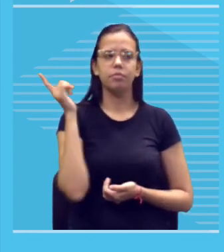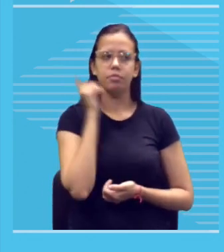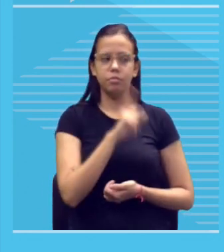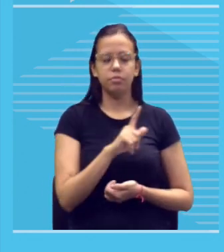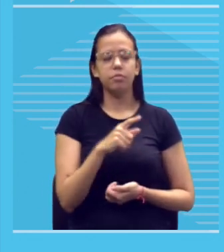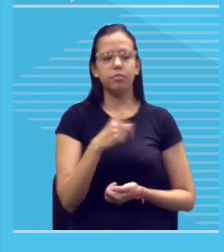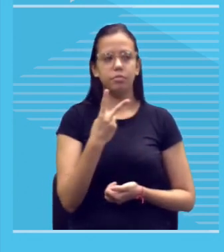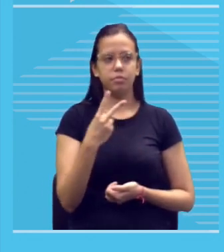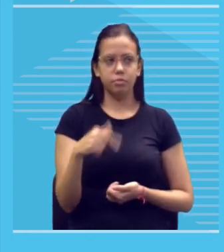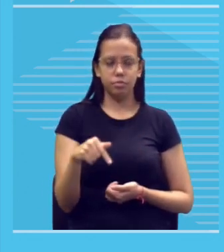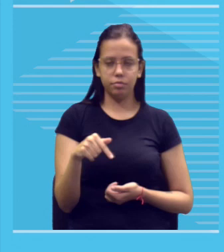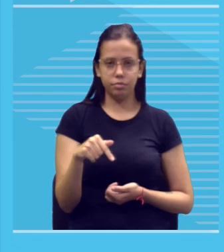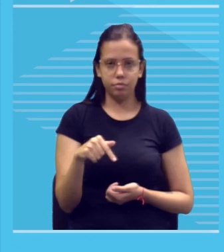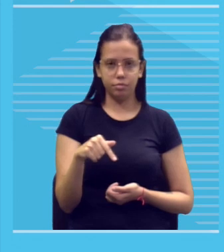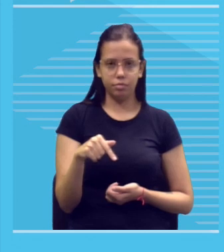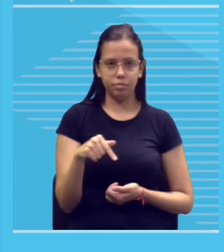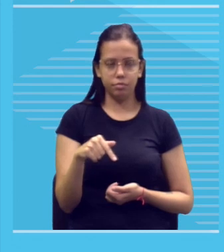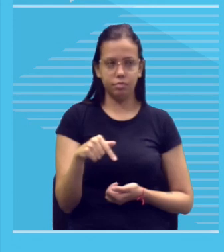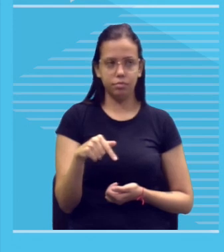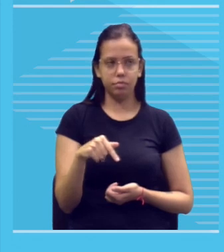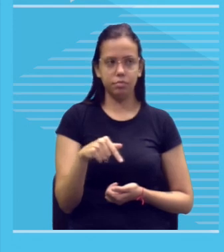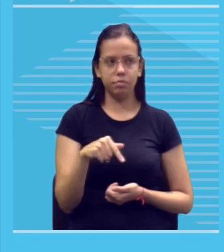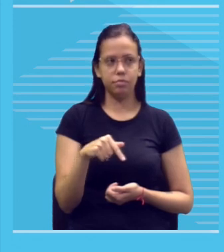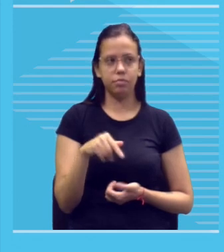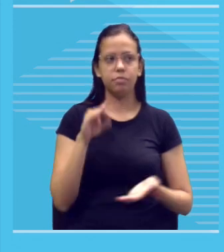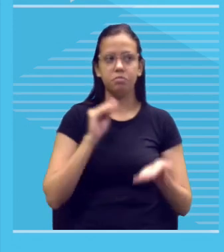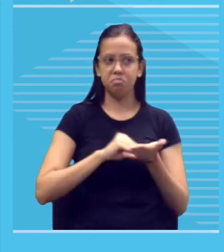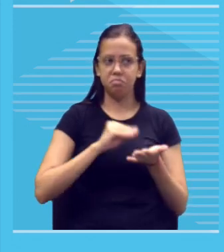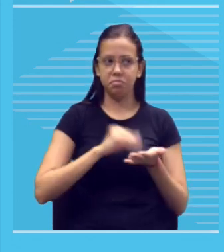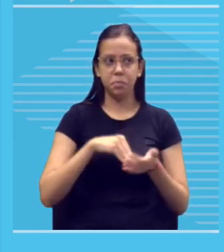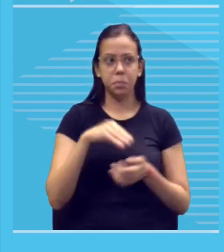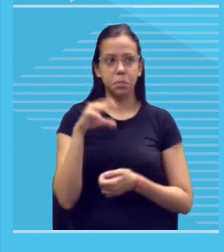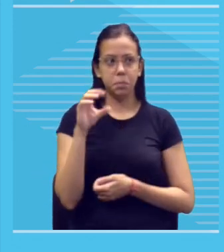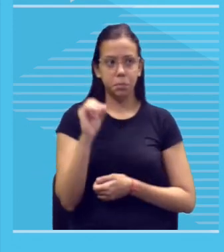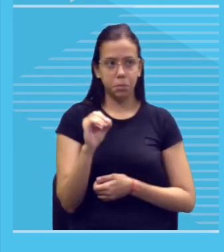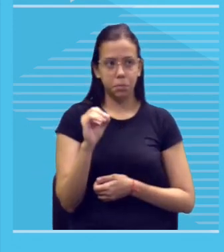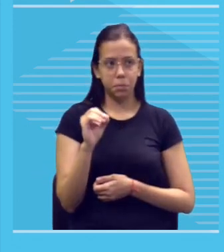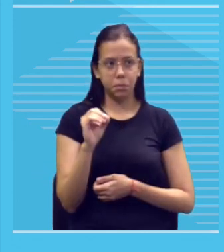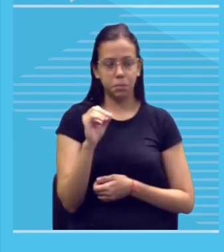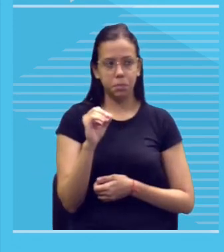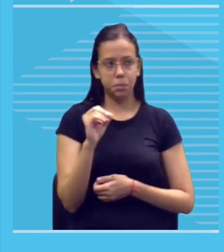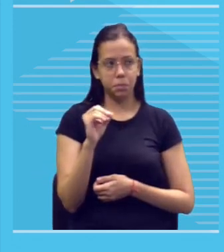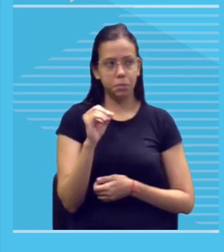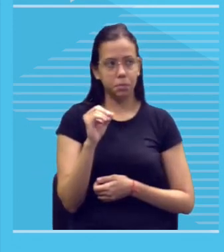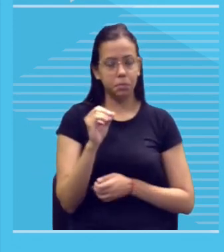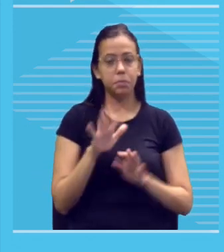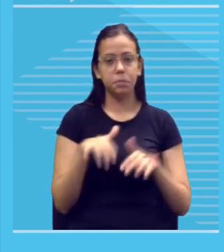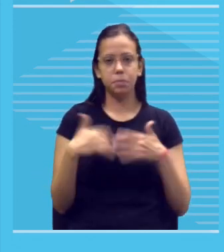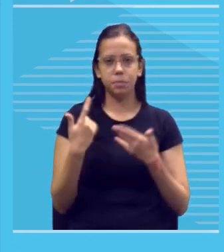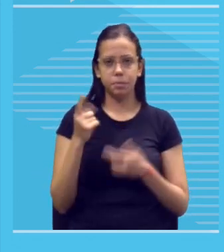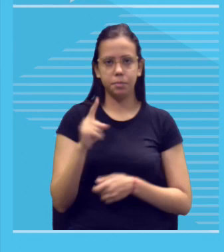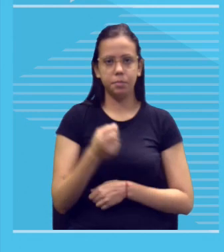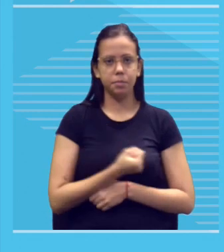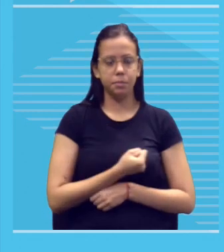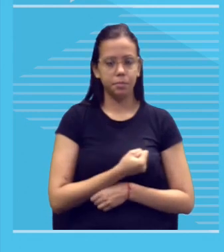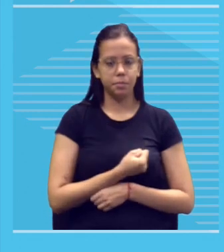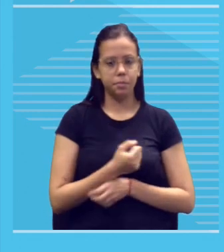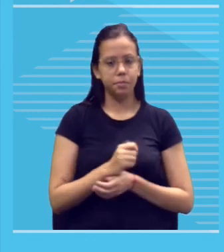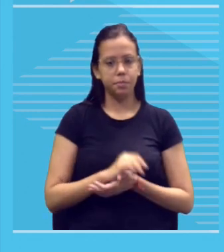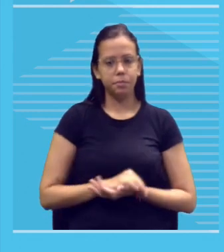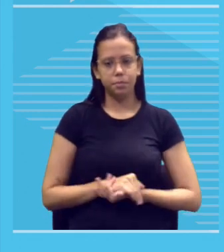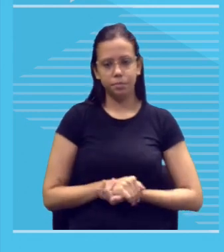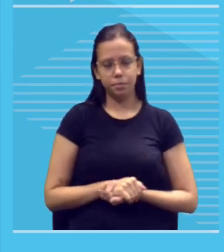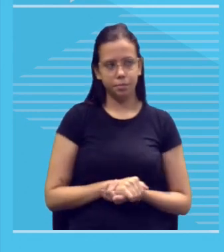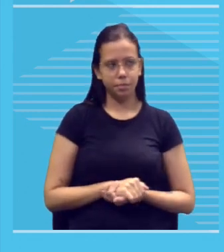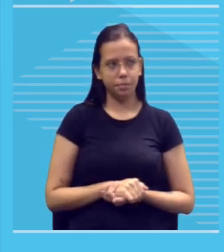consciente 27 com o resto zero qual é esse número